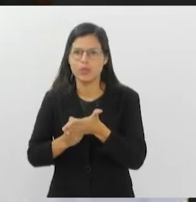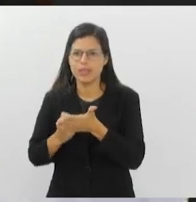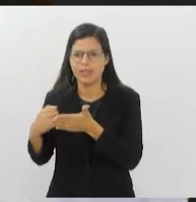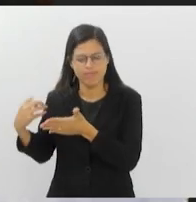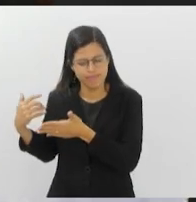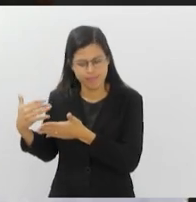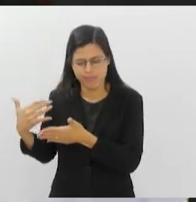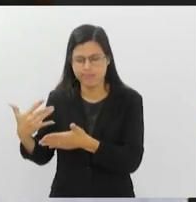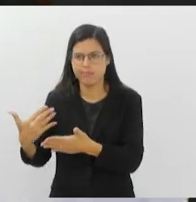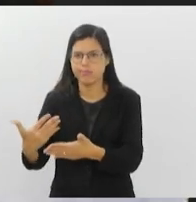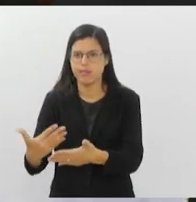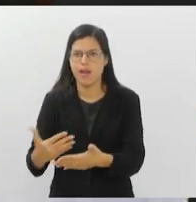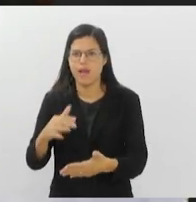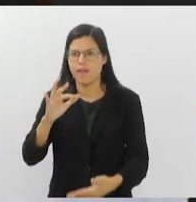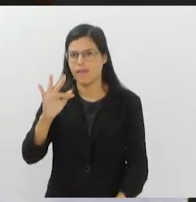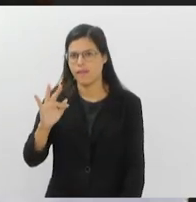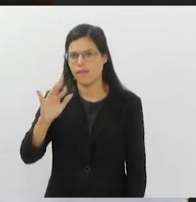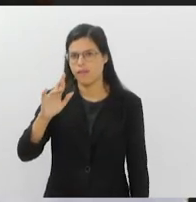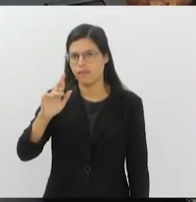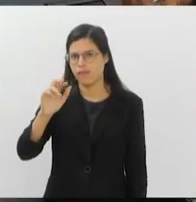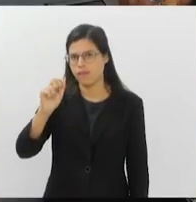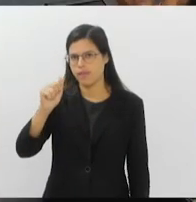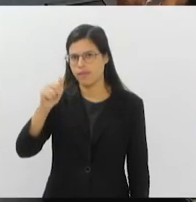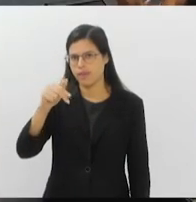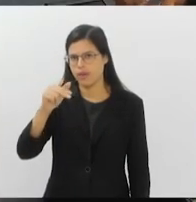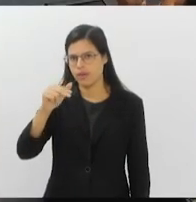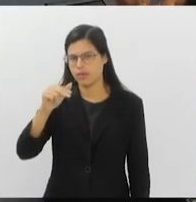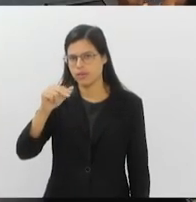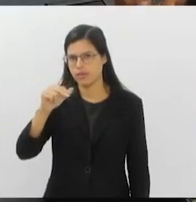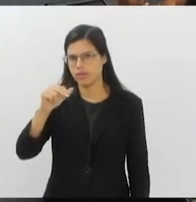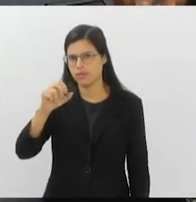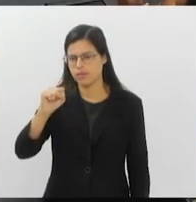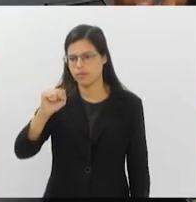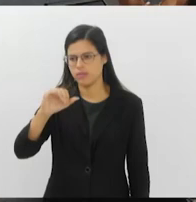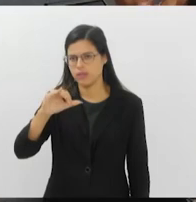resistência, seu Francisco. Obrigado.